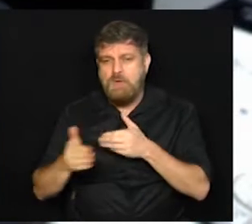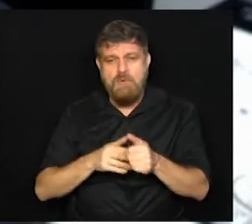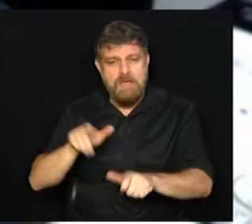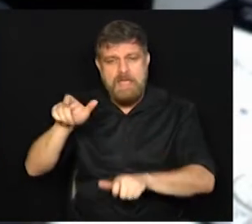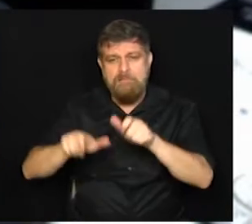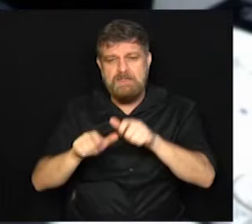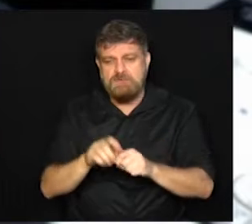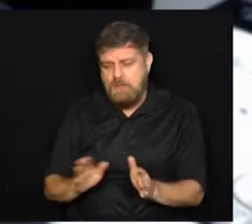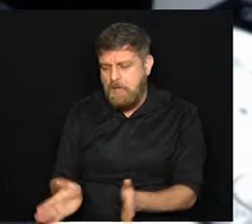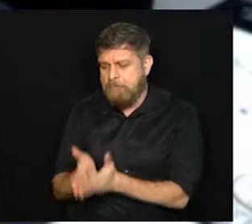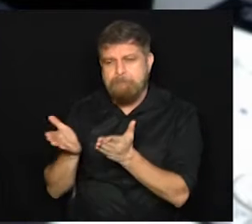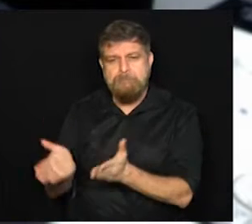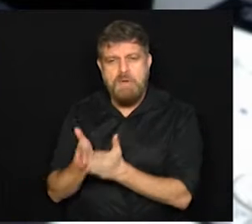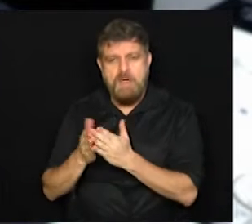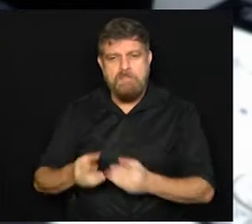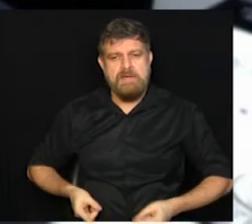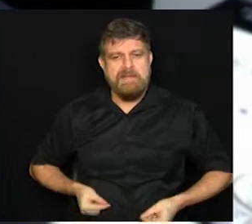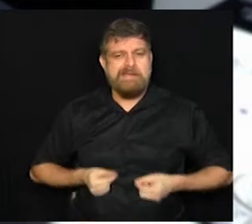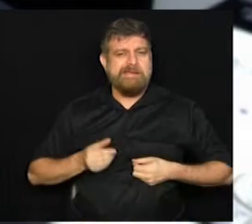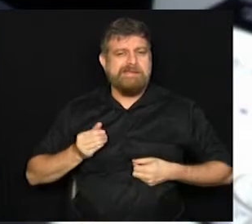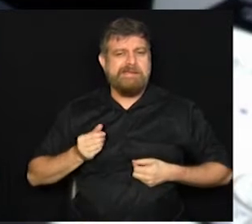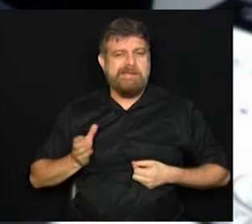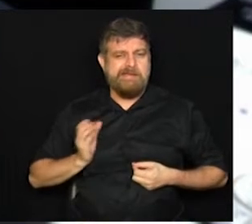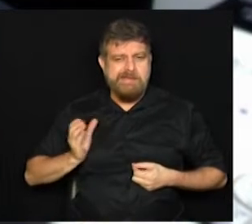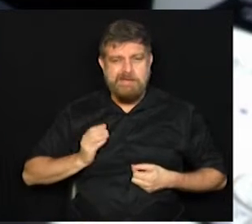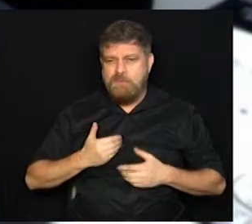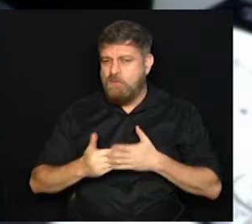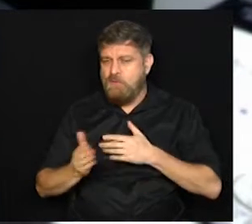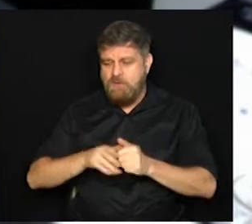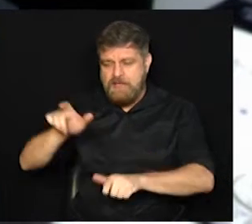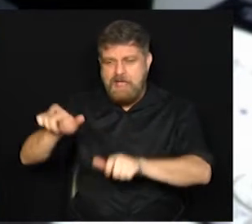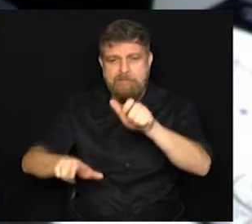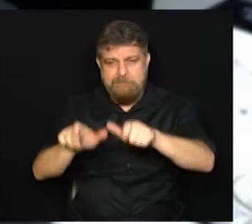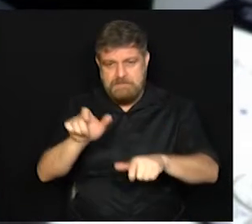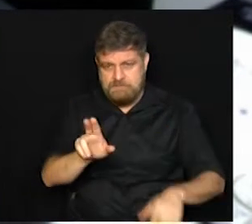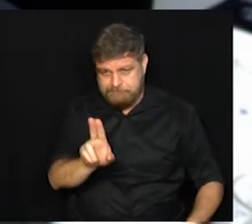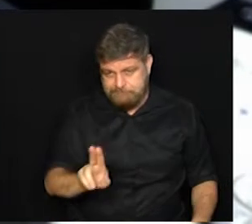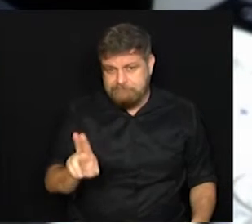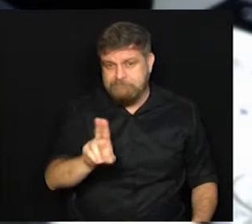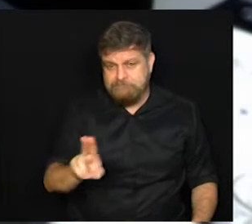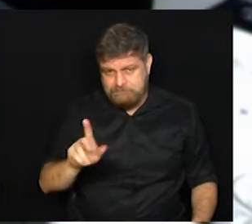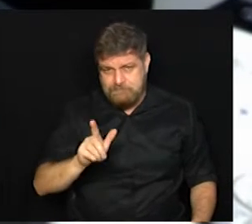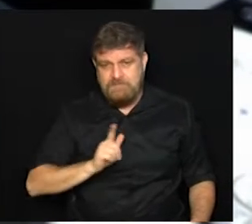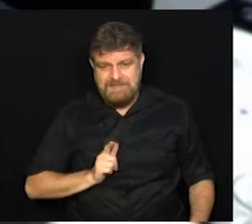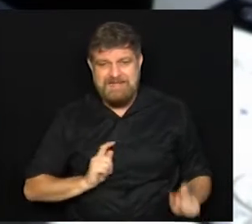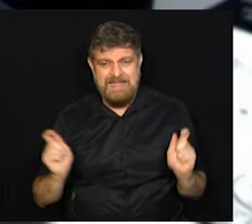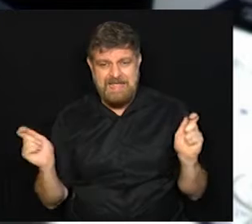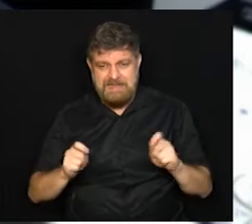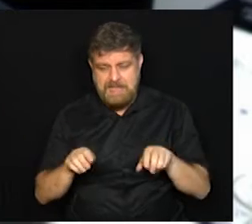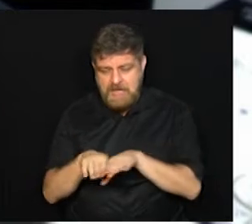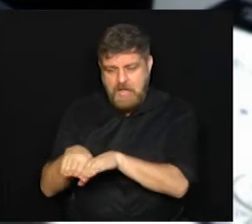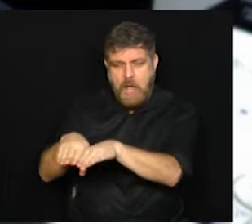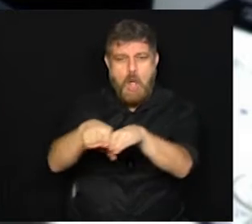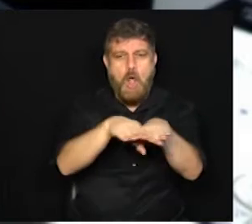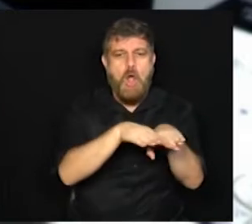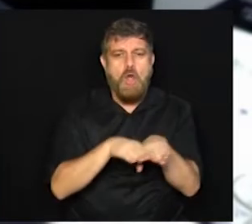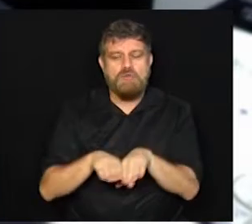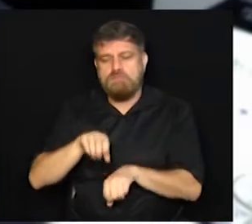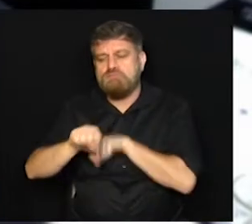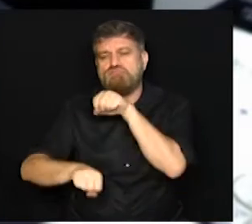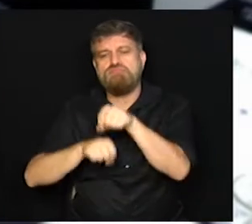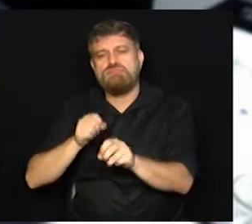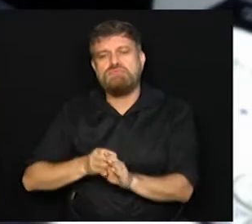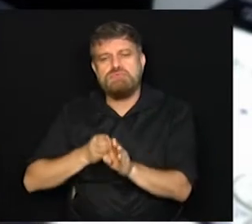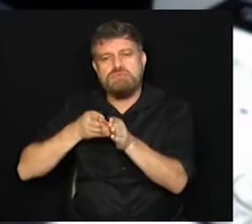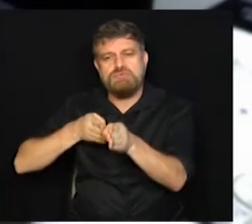as pessoas utilizam, né? É uma coisa que você pode ter acessibilidade para todos, né? Então, acho que é